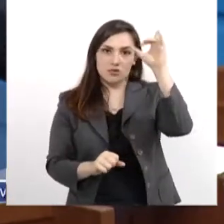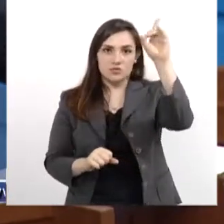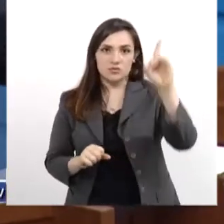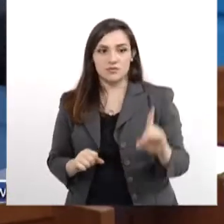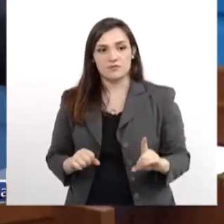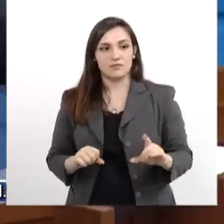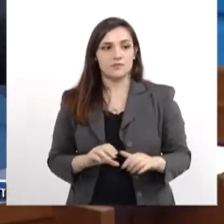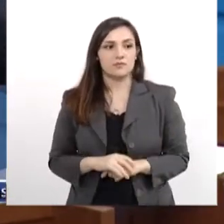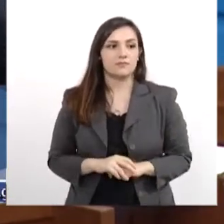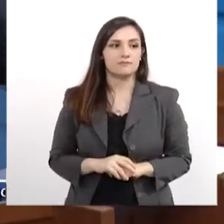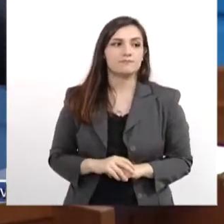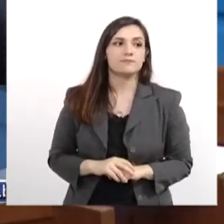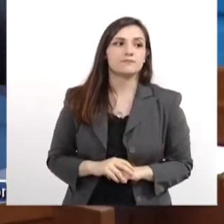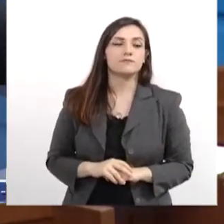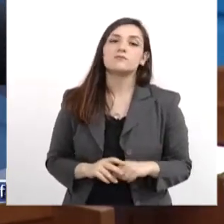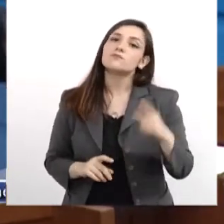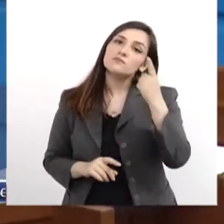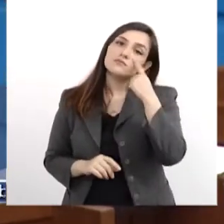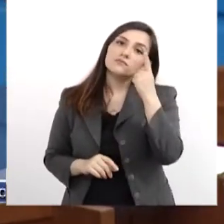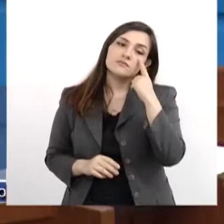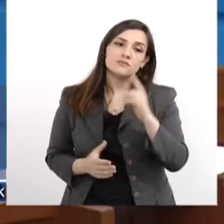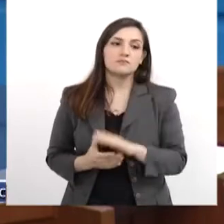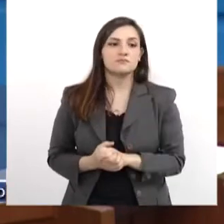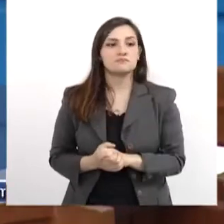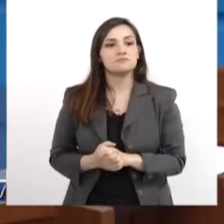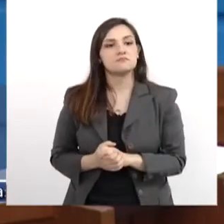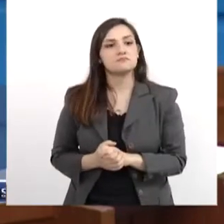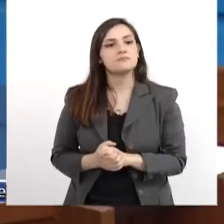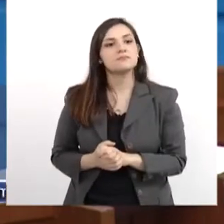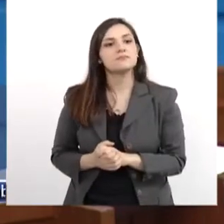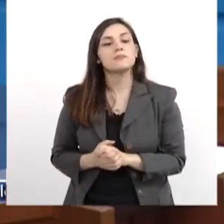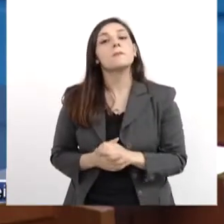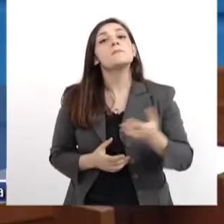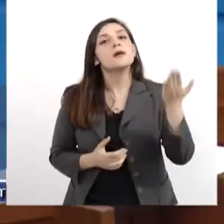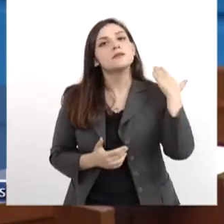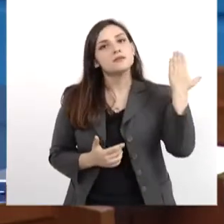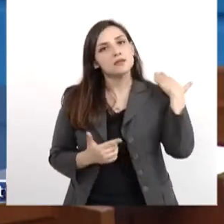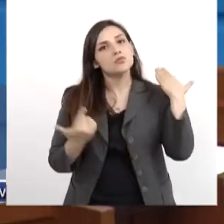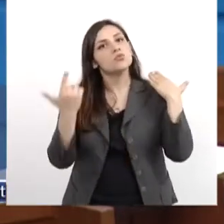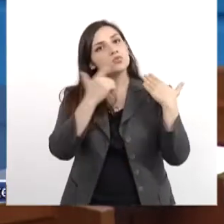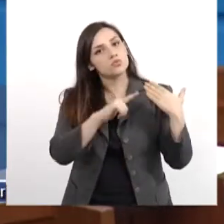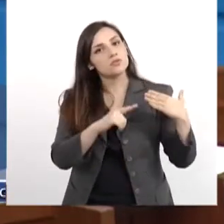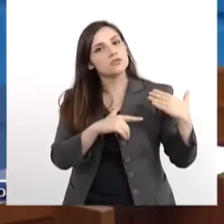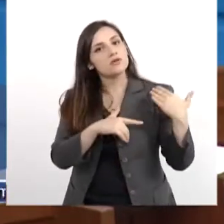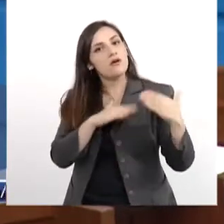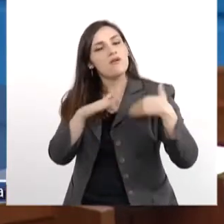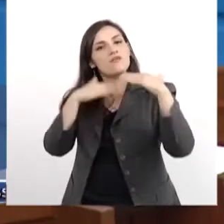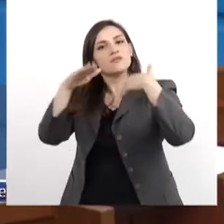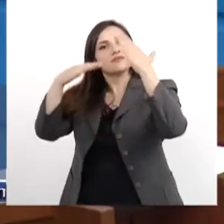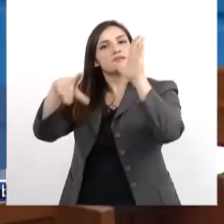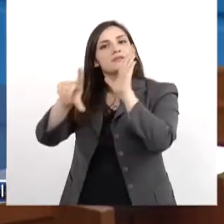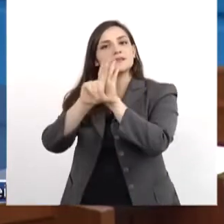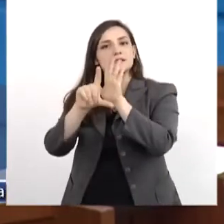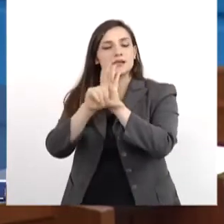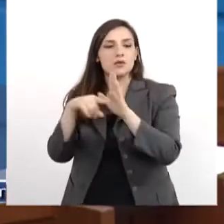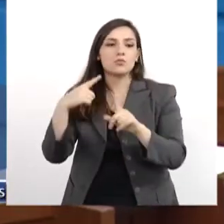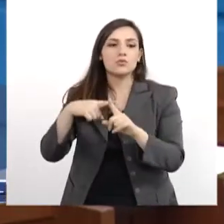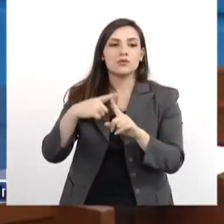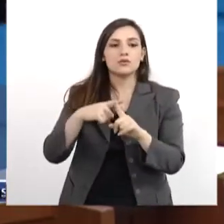deficiência. Vejam bem, foi um avanço na legislação você ter um